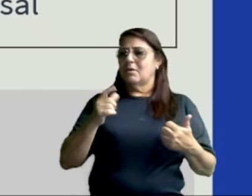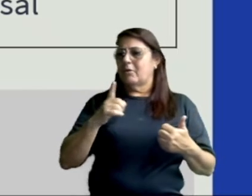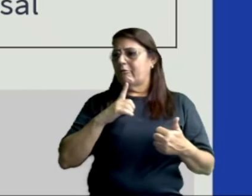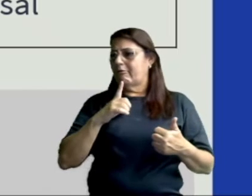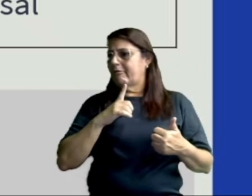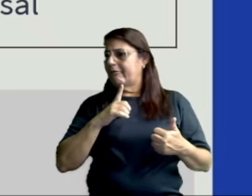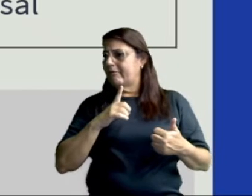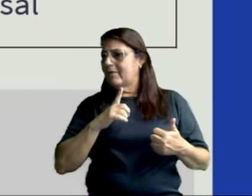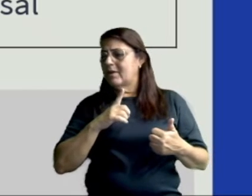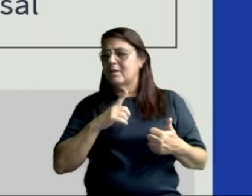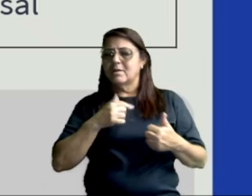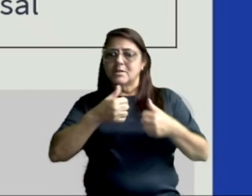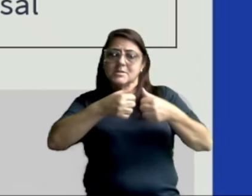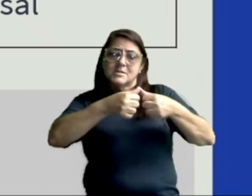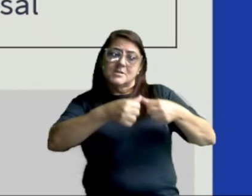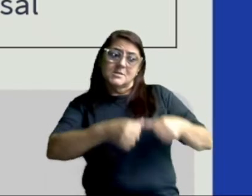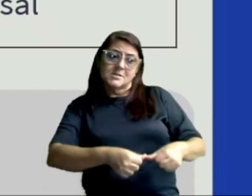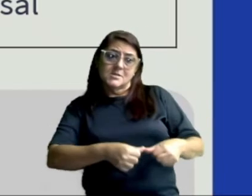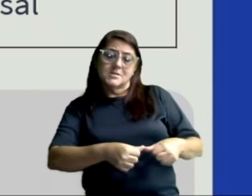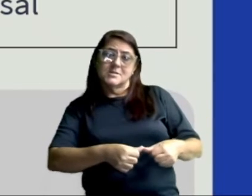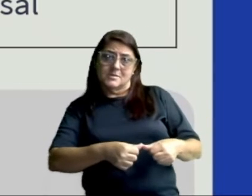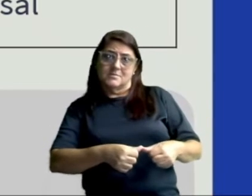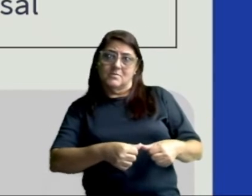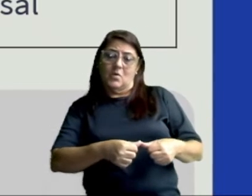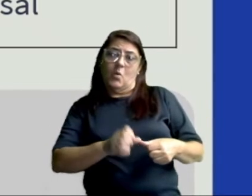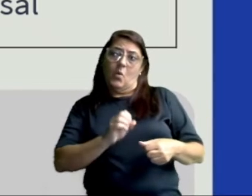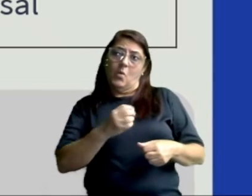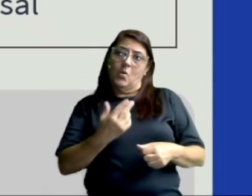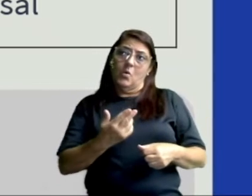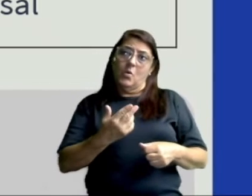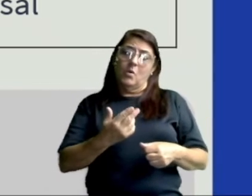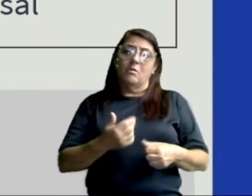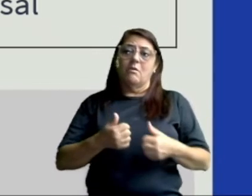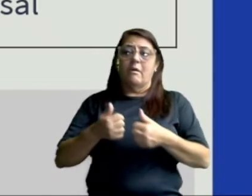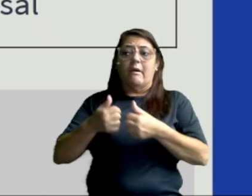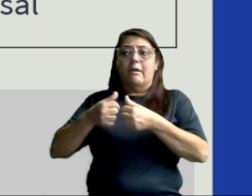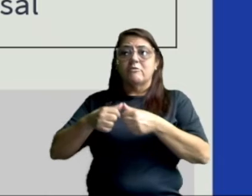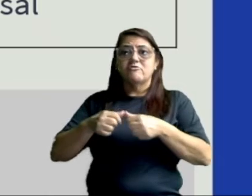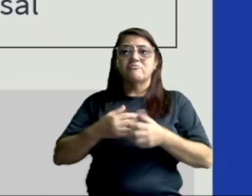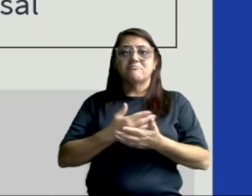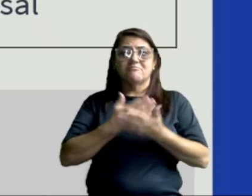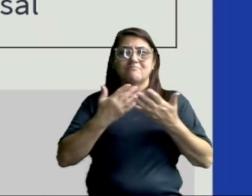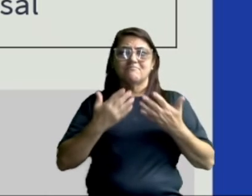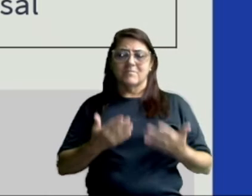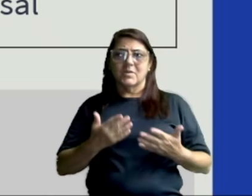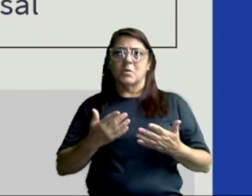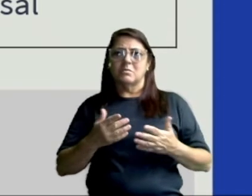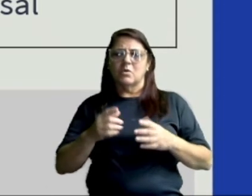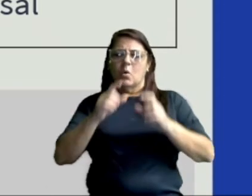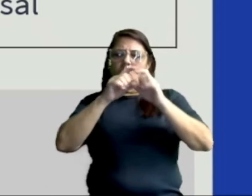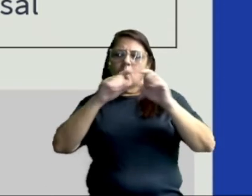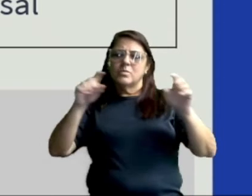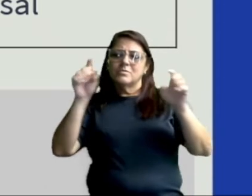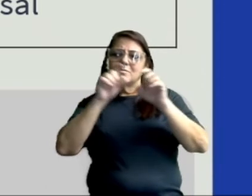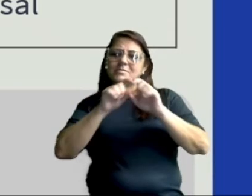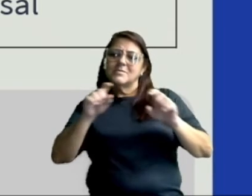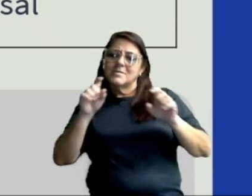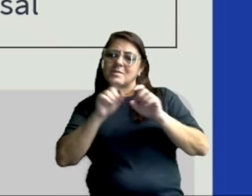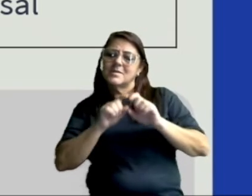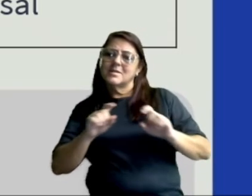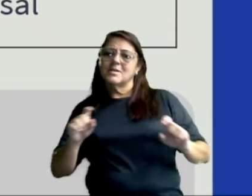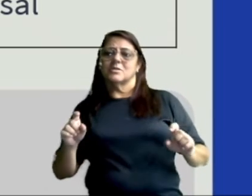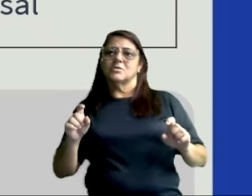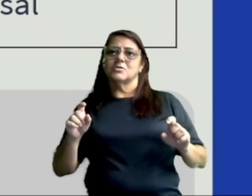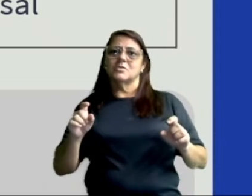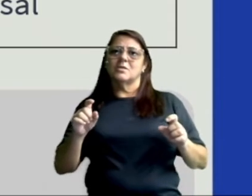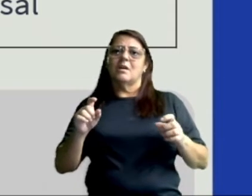o vocês são, ou vocês estão. Se caso não estiver, então você já vai pelo contexto, tá, da